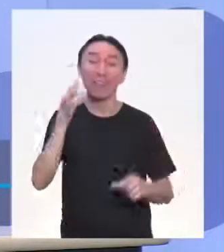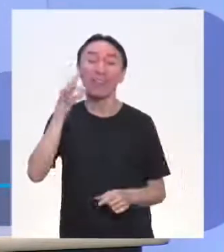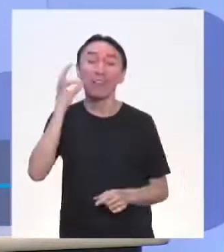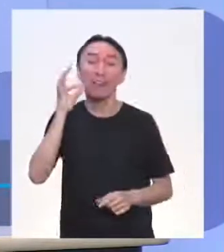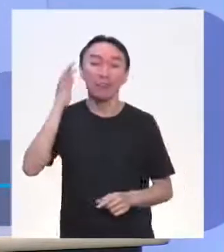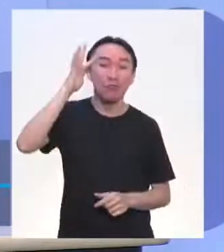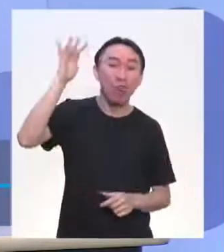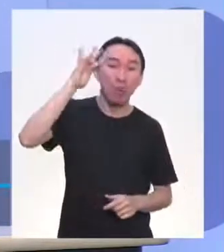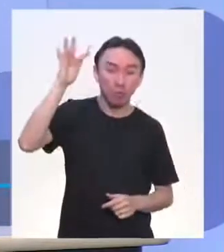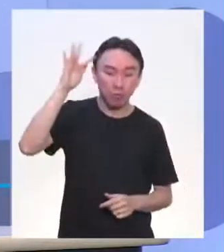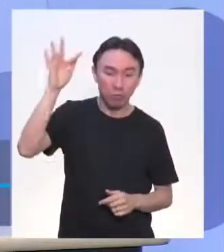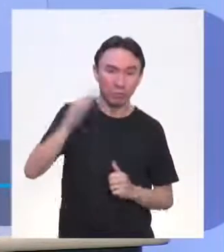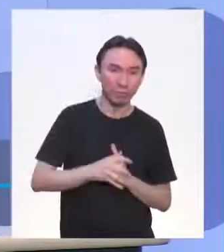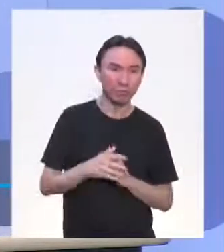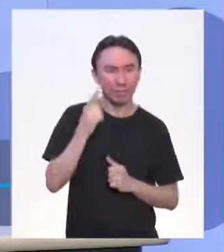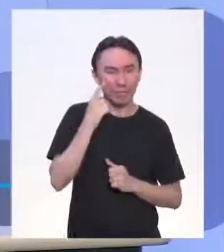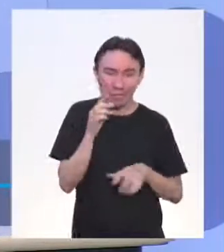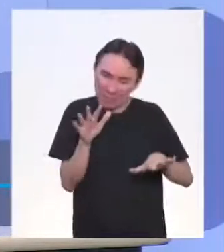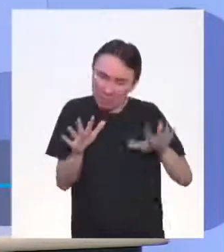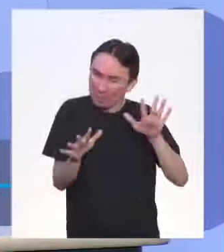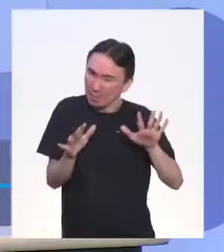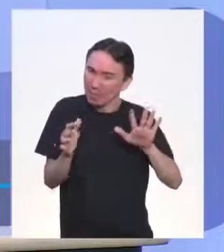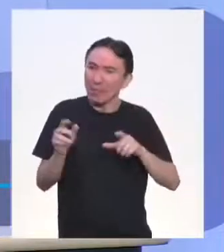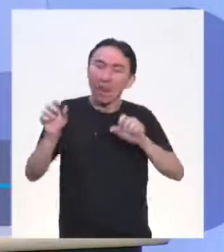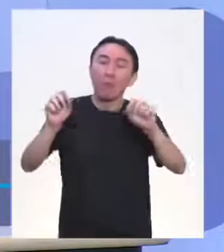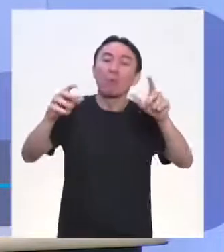vezes, ir para aquele que